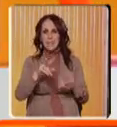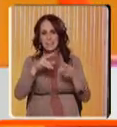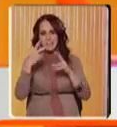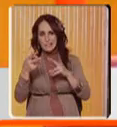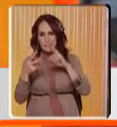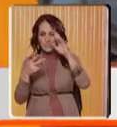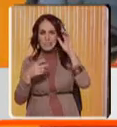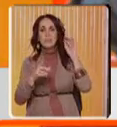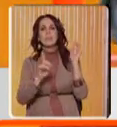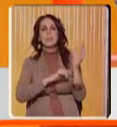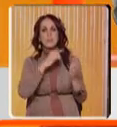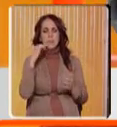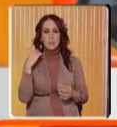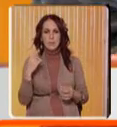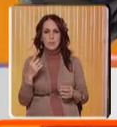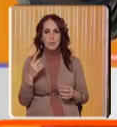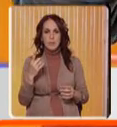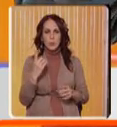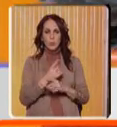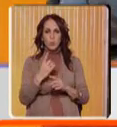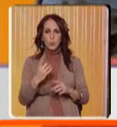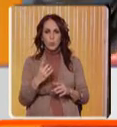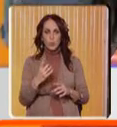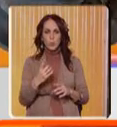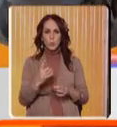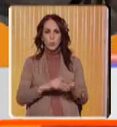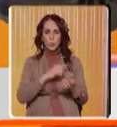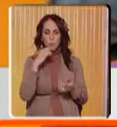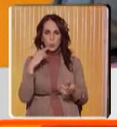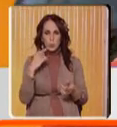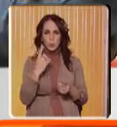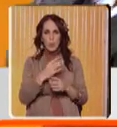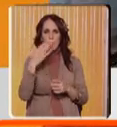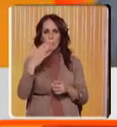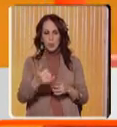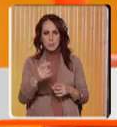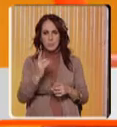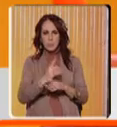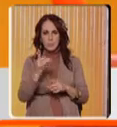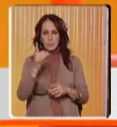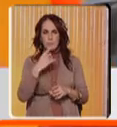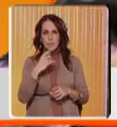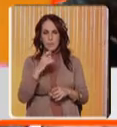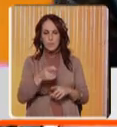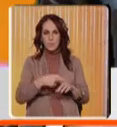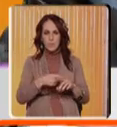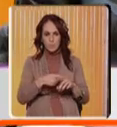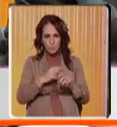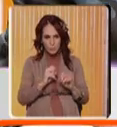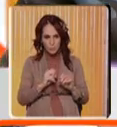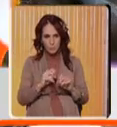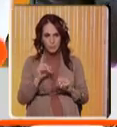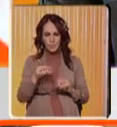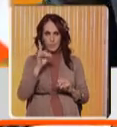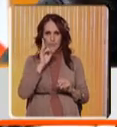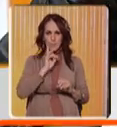saltarmos a dos diabetes e dos diabéticos, porque da diabetes e dos diabéticos fica para a próxima vez, porque há aqui uma questão muito interessante